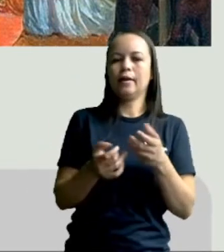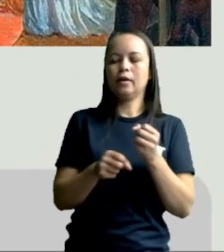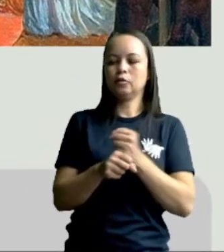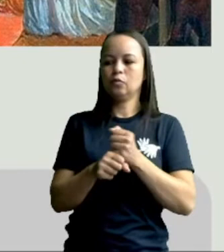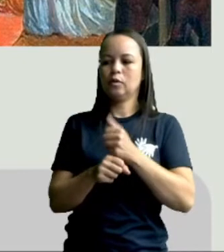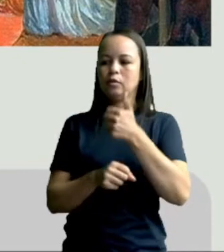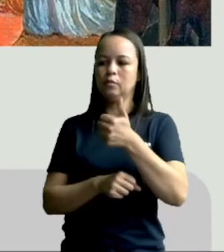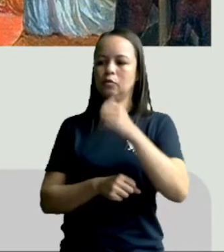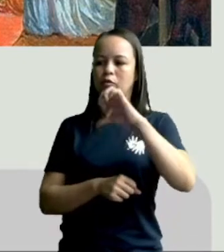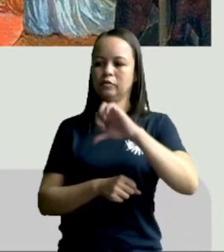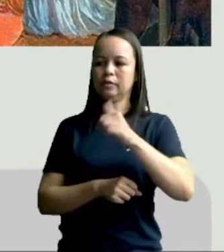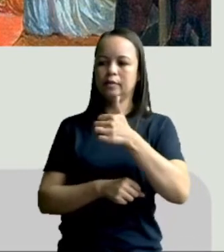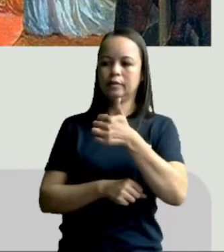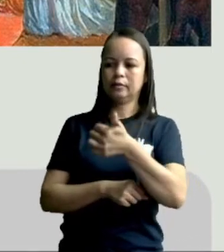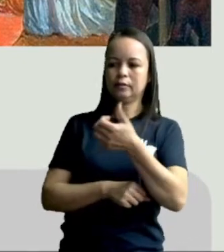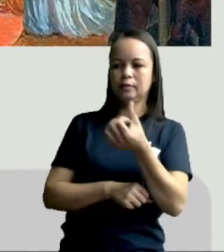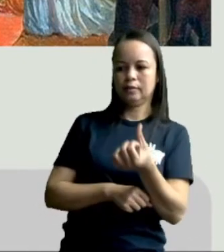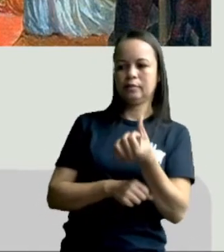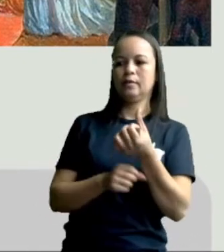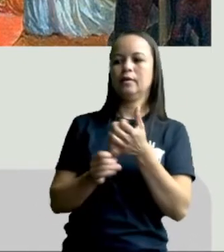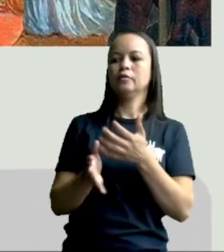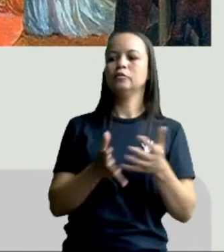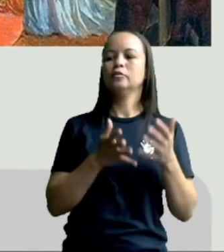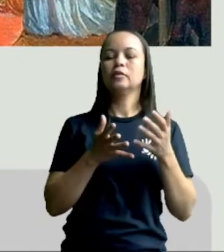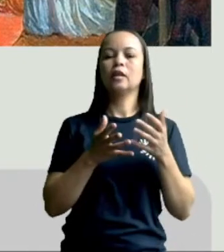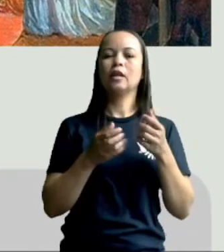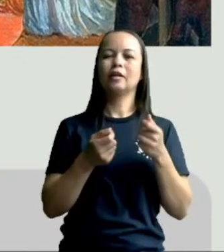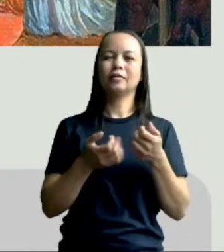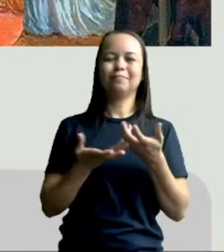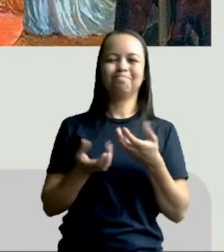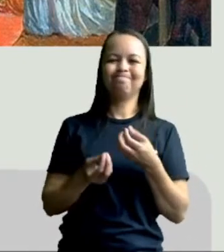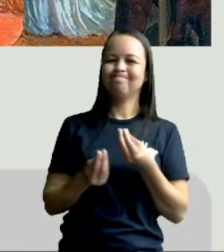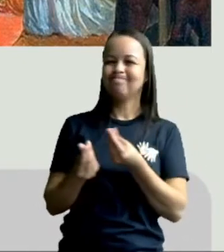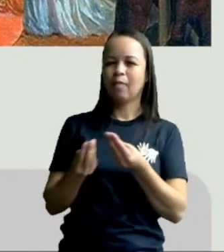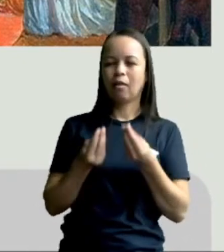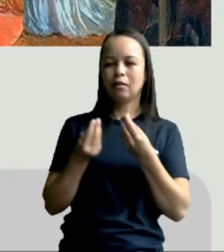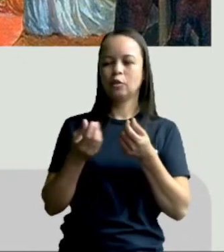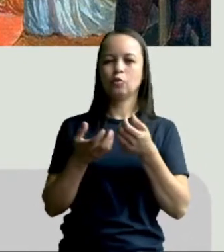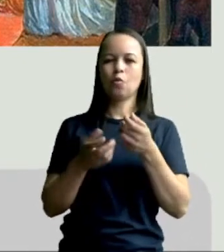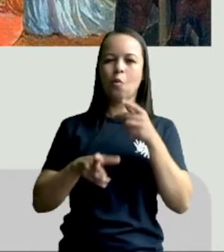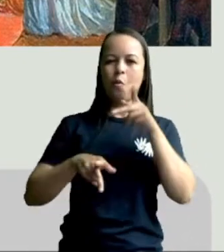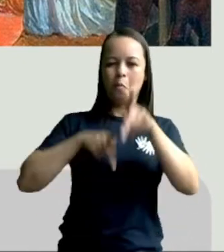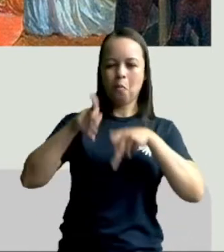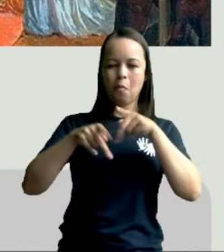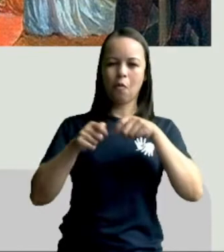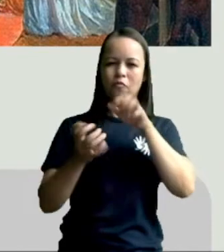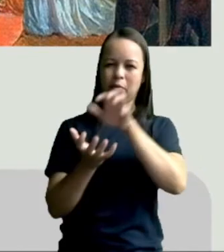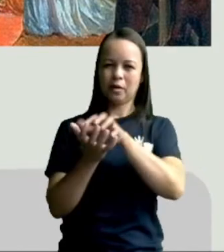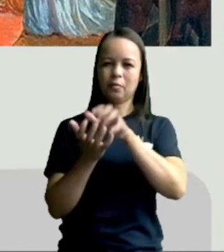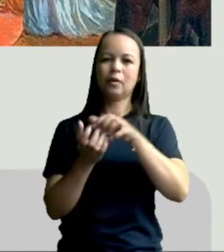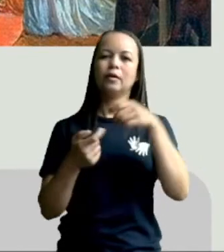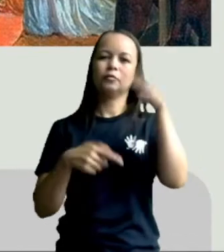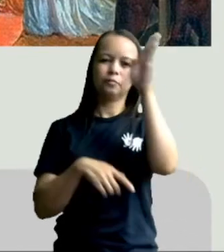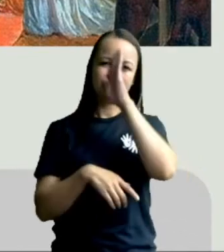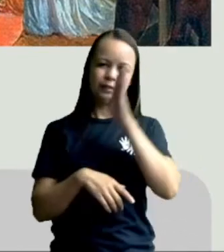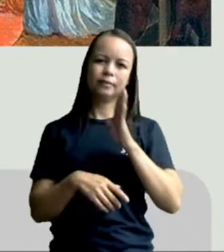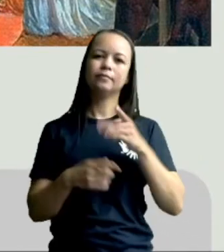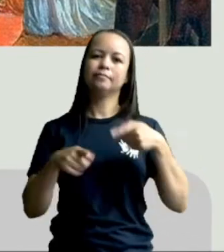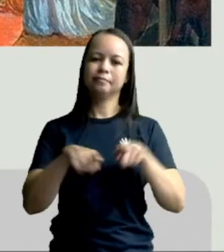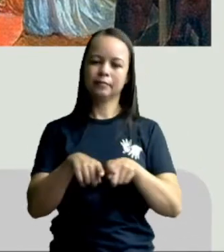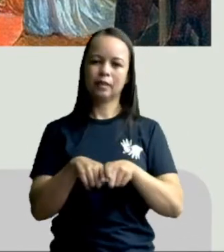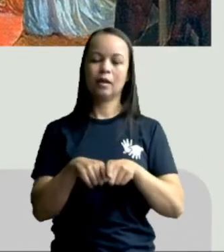ocasionava o atraso do pagamento dos soldados, gerando grande descontentamento do povo pernambucano e brasileiro. Por isso,